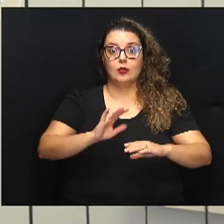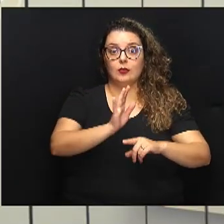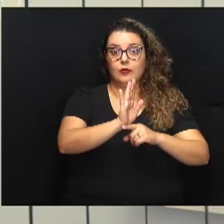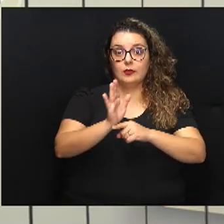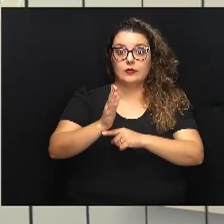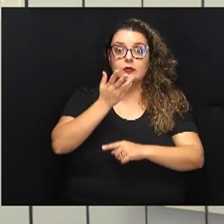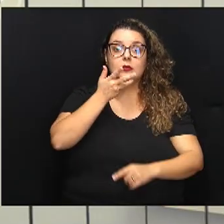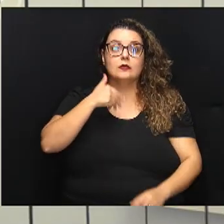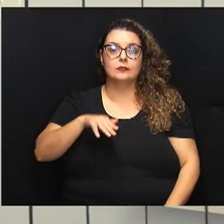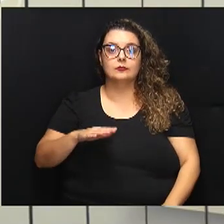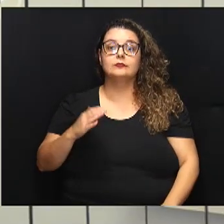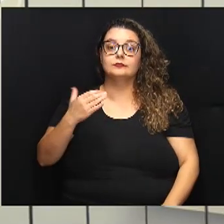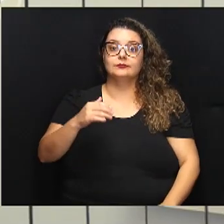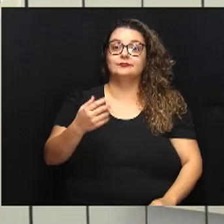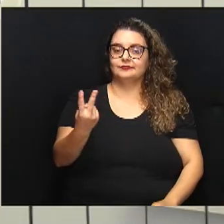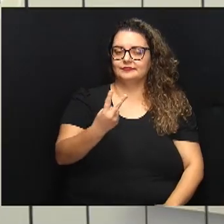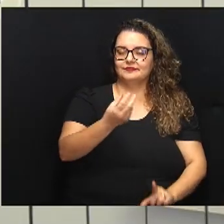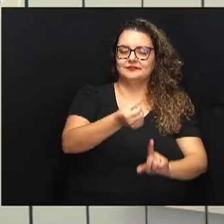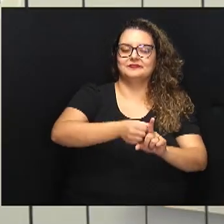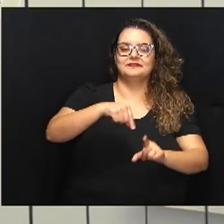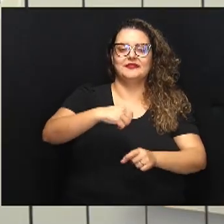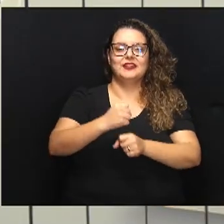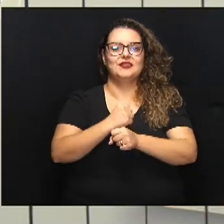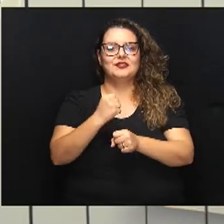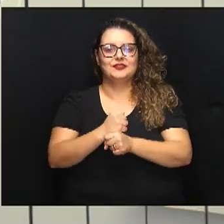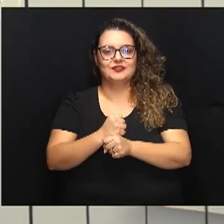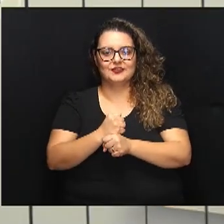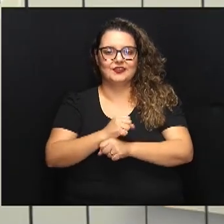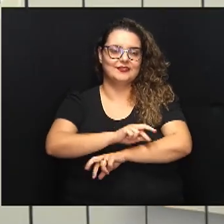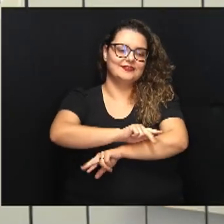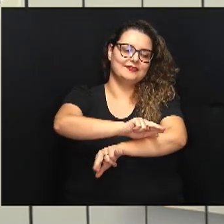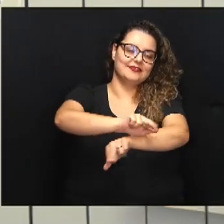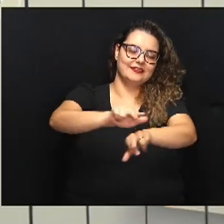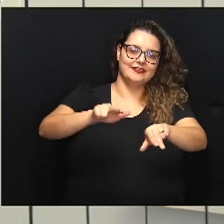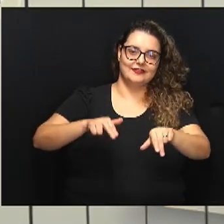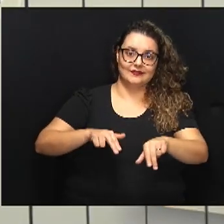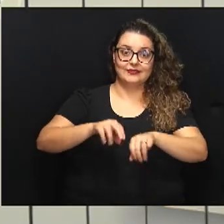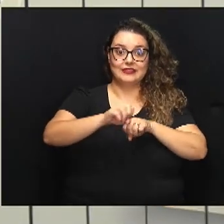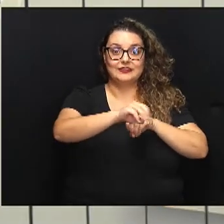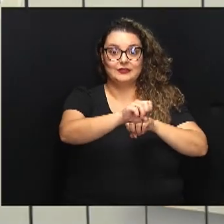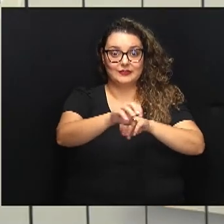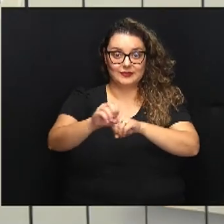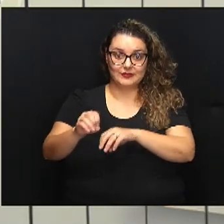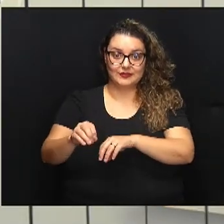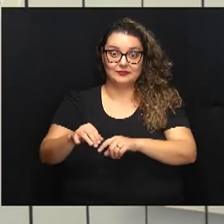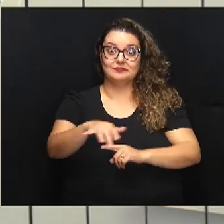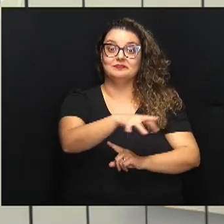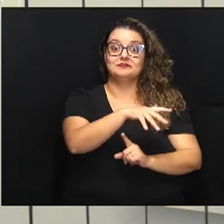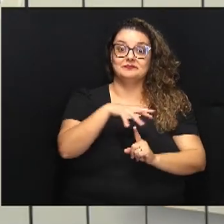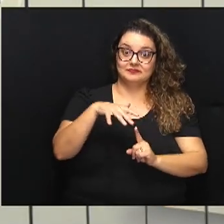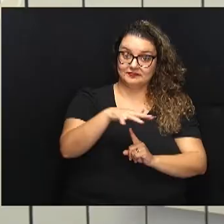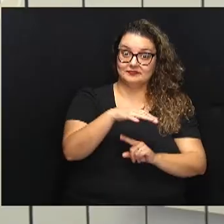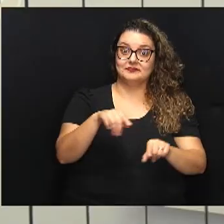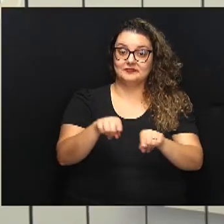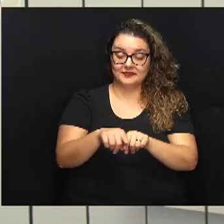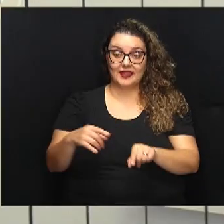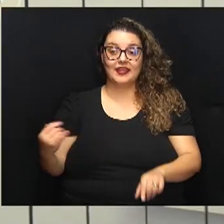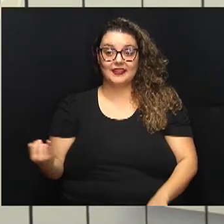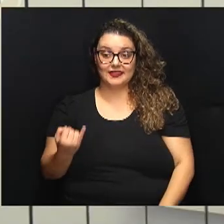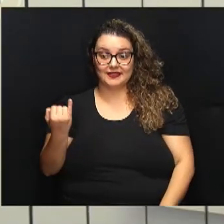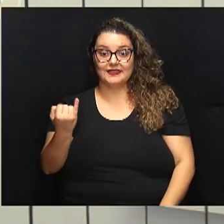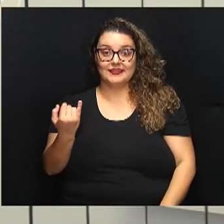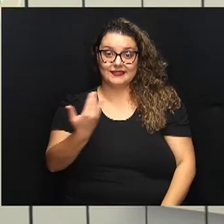exibido ainda no segundo semestre deste ano e traz diversas lições sobre o meio ambiente e a importância